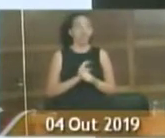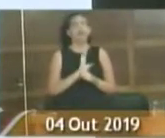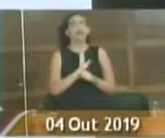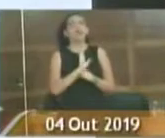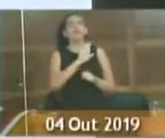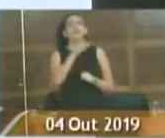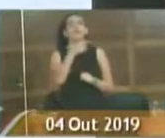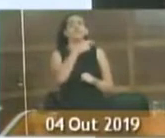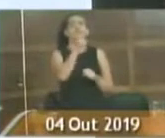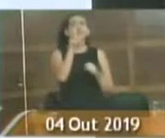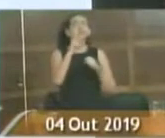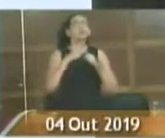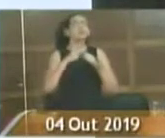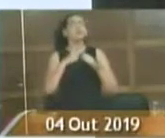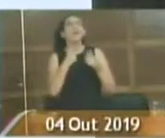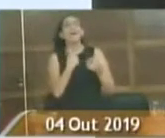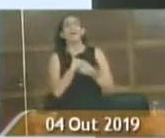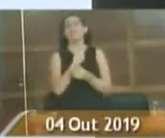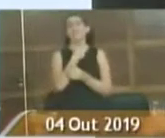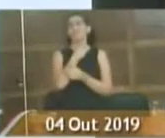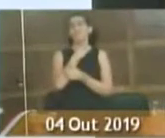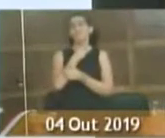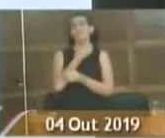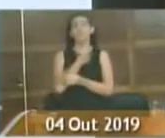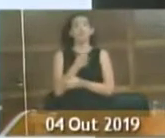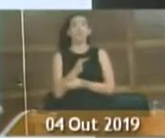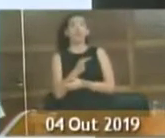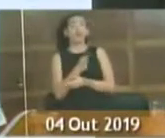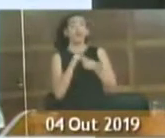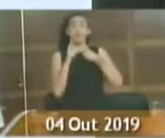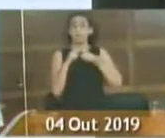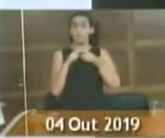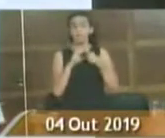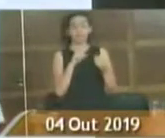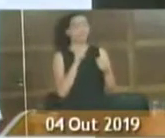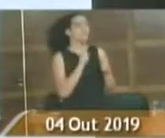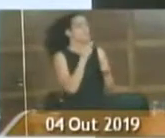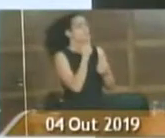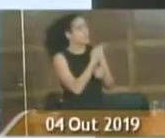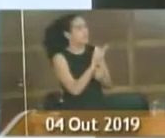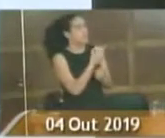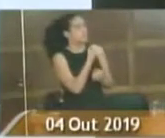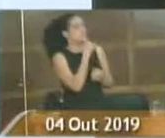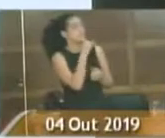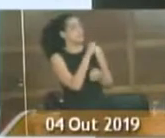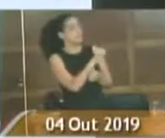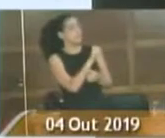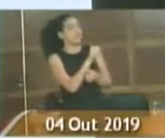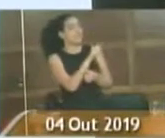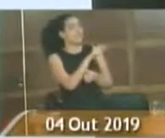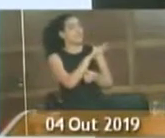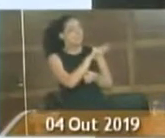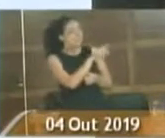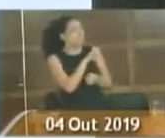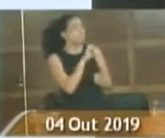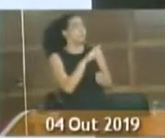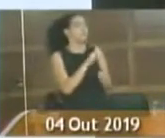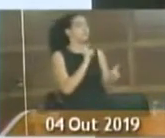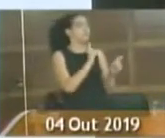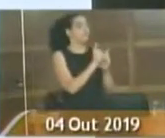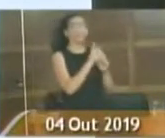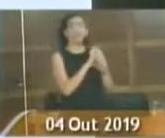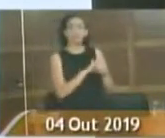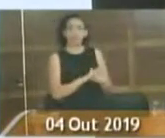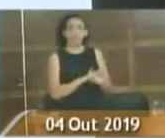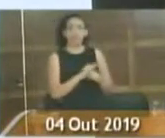garganta, isso, o médico vai dizer mais ou menos se é, se é dor de garganta, se é amidalite, é o diagnóstico. Como é que